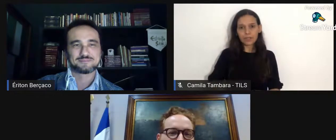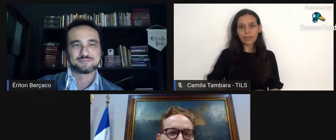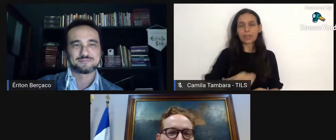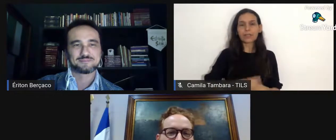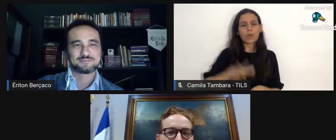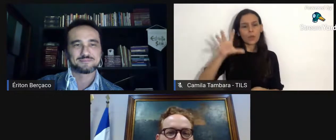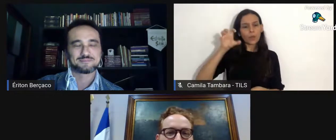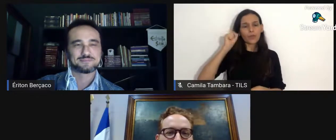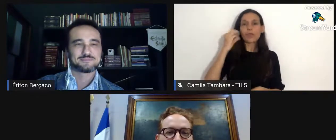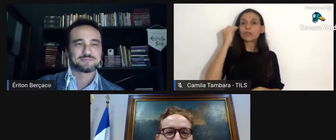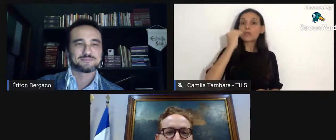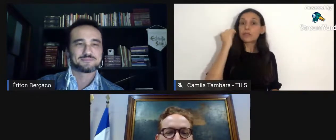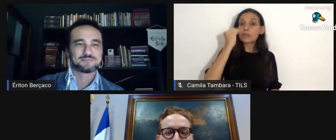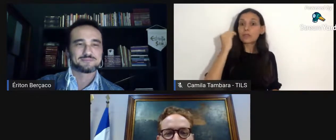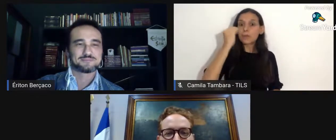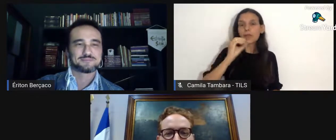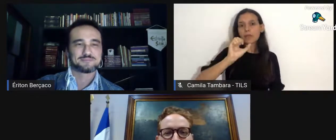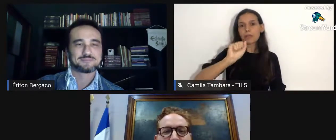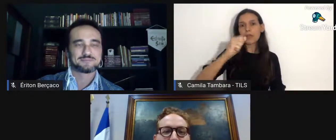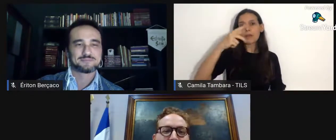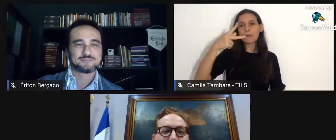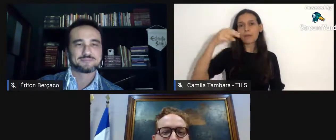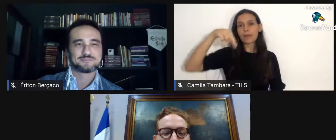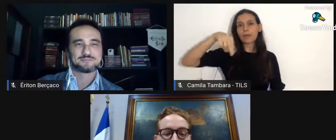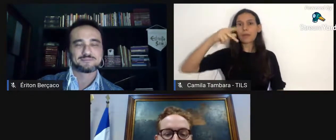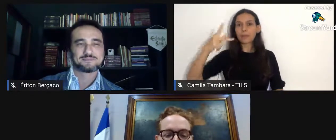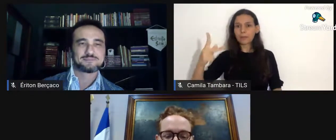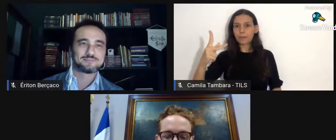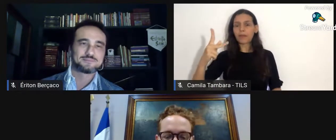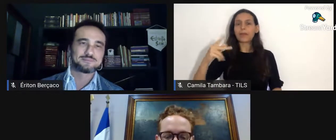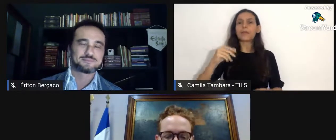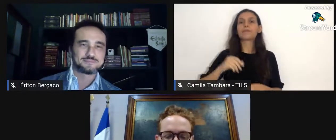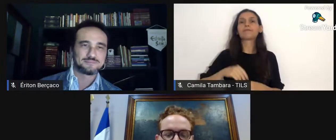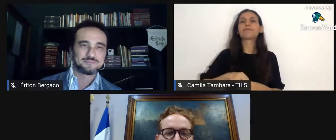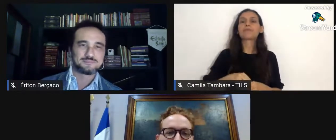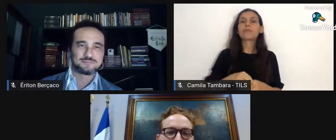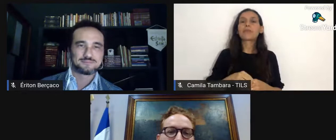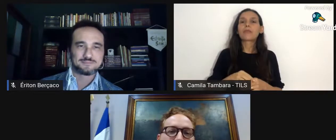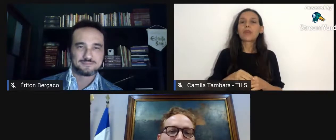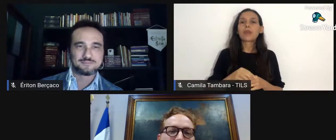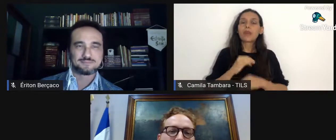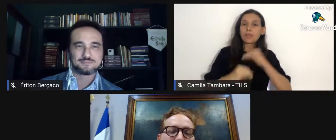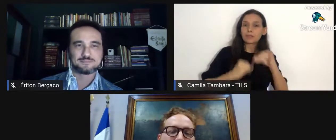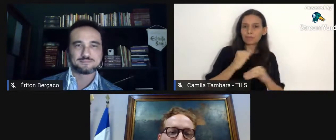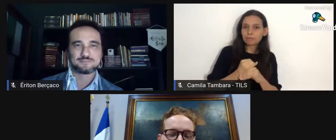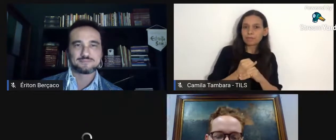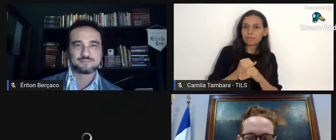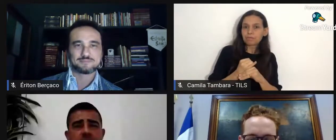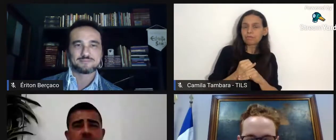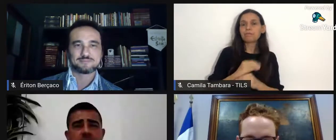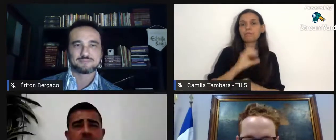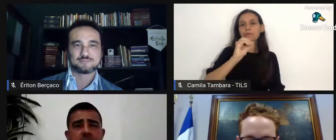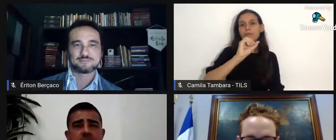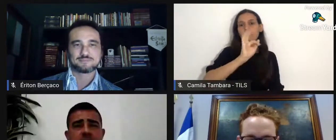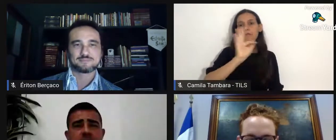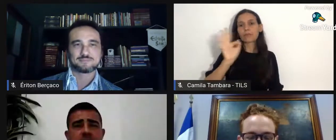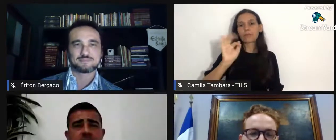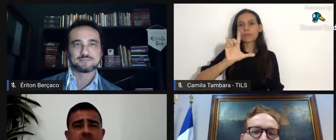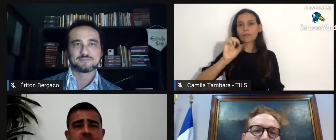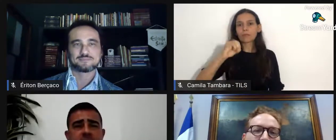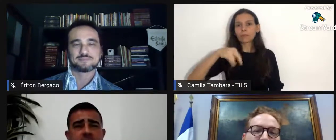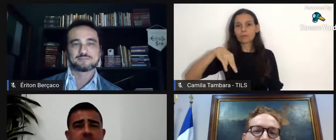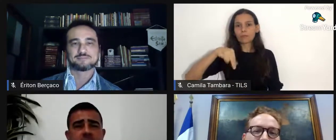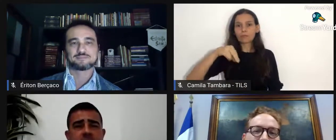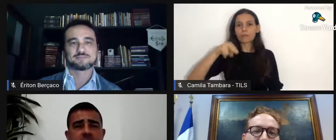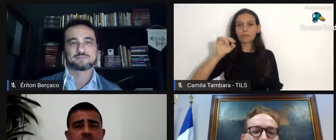experiências sobre o uso de APNPs offline, né, como foi chamado, a gente vai ouvir o Samuel, de Linhares, da